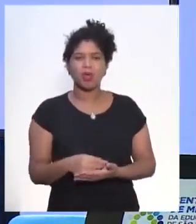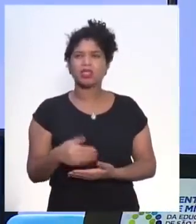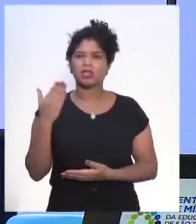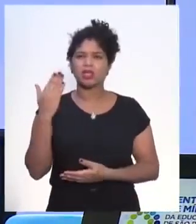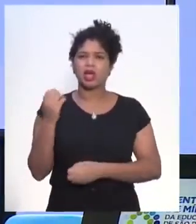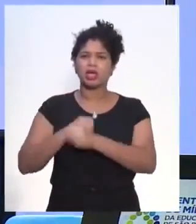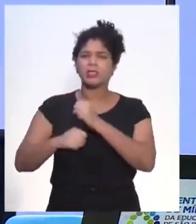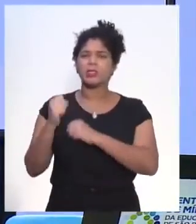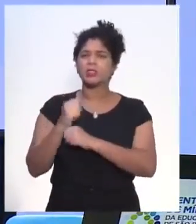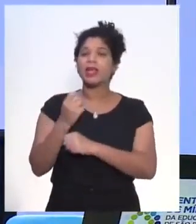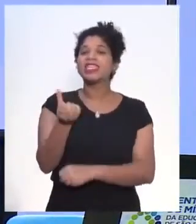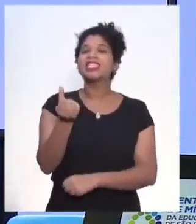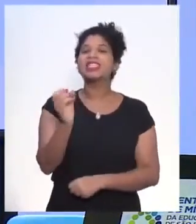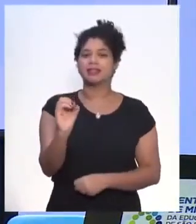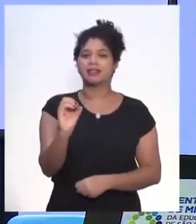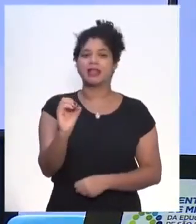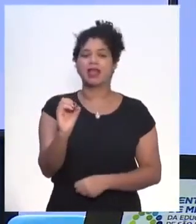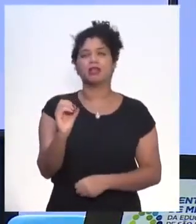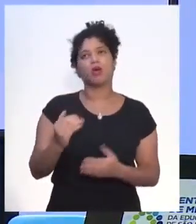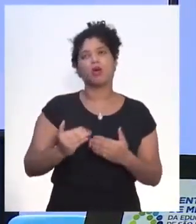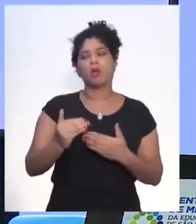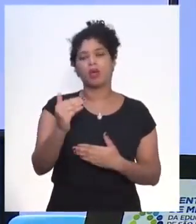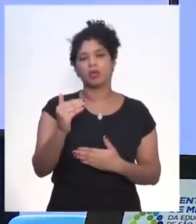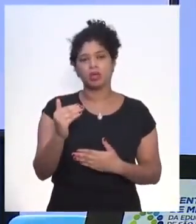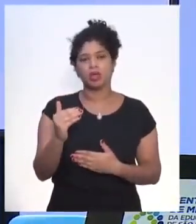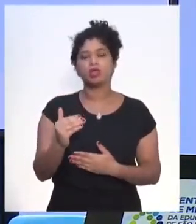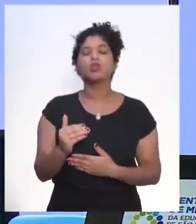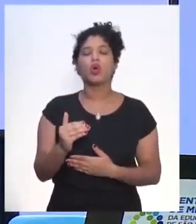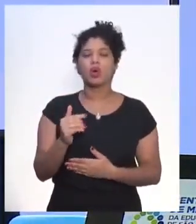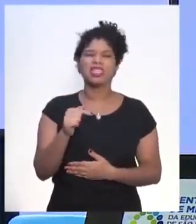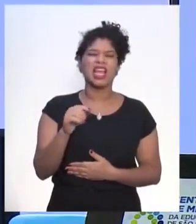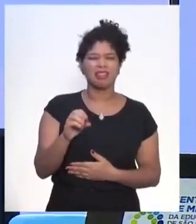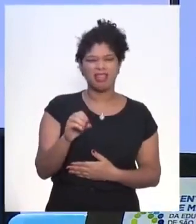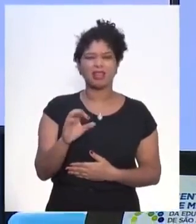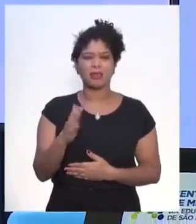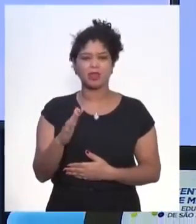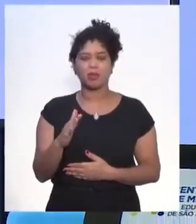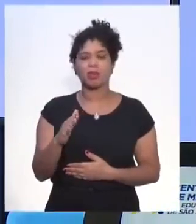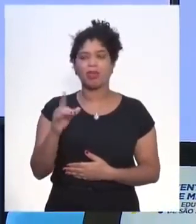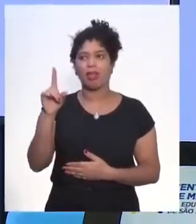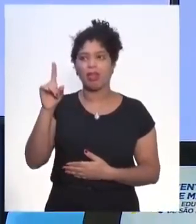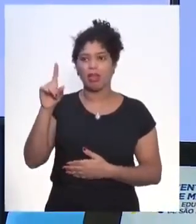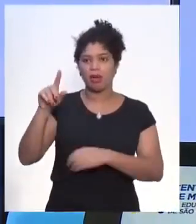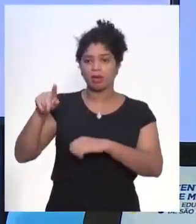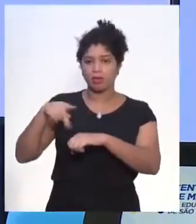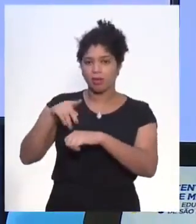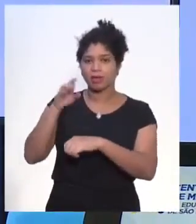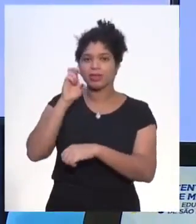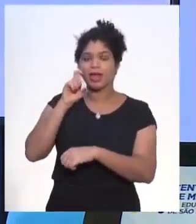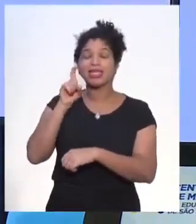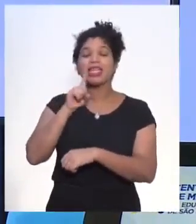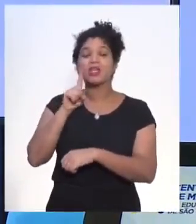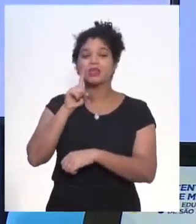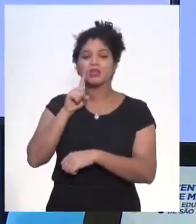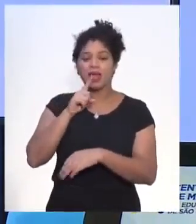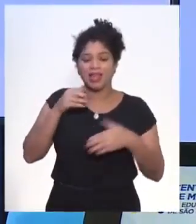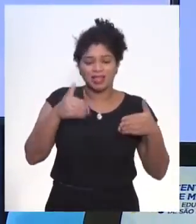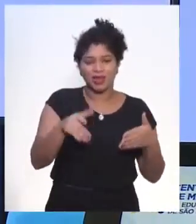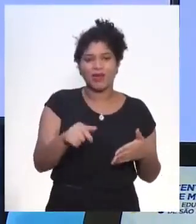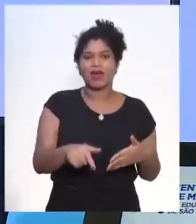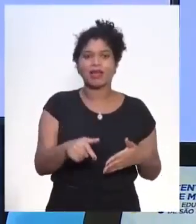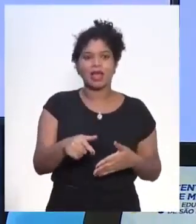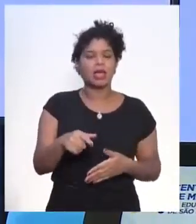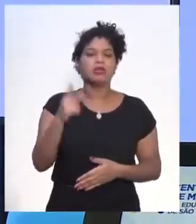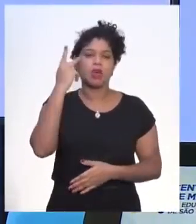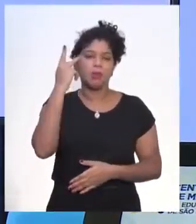dos anos 60, início dos anos 70, lá nos Estados Unidos, e essa ideia chega com força total aqui em São Paulo, Rio de Janeiro